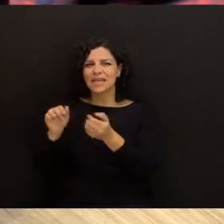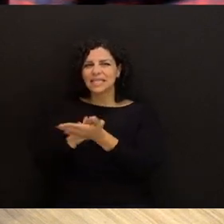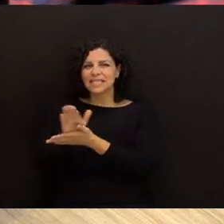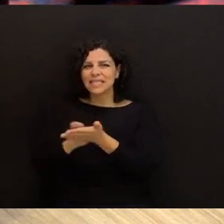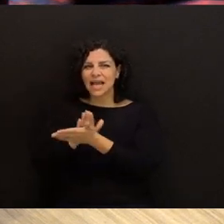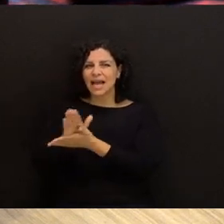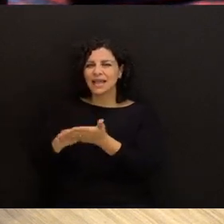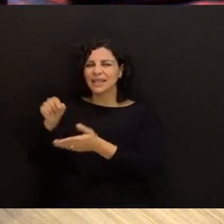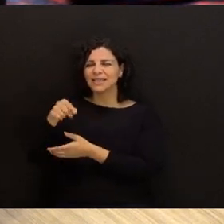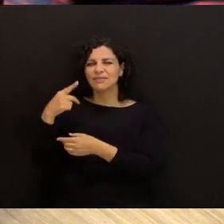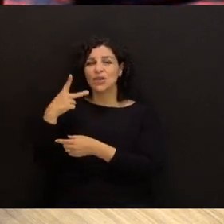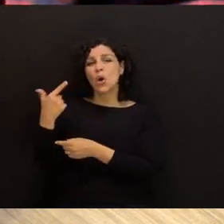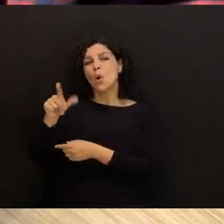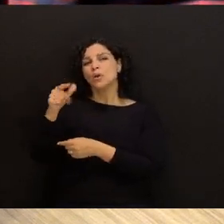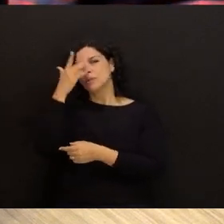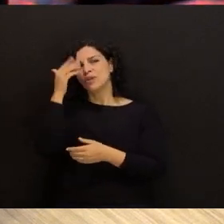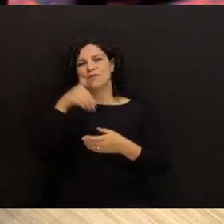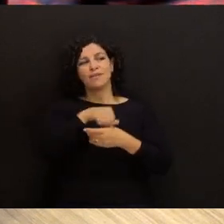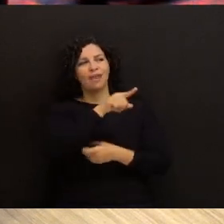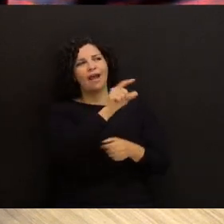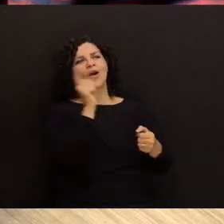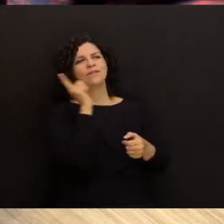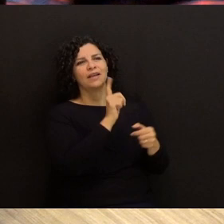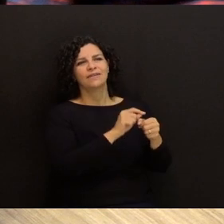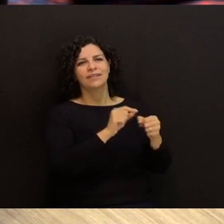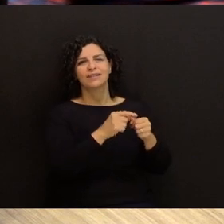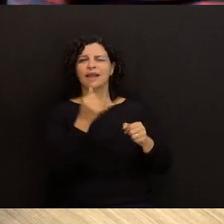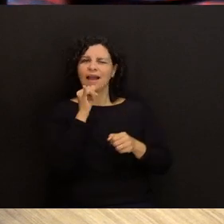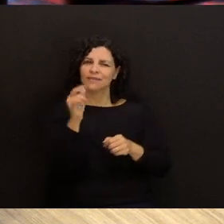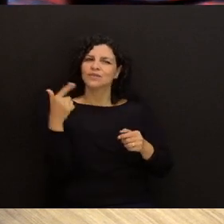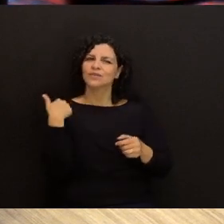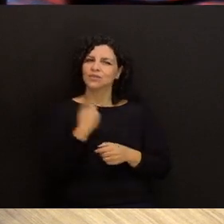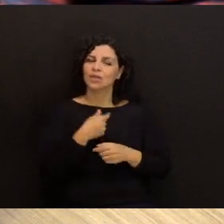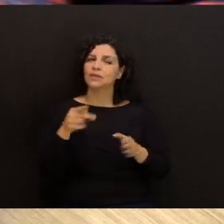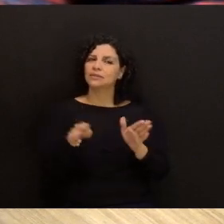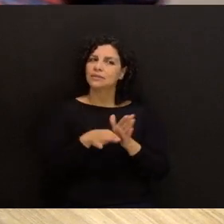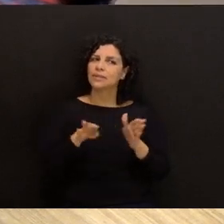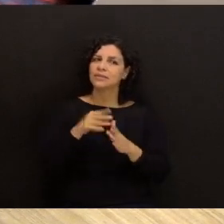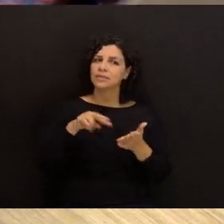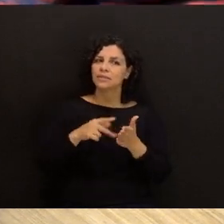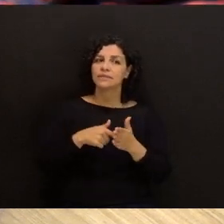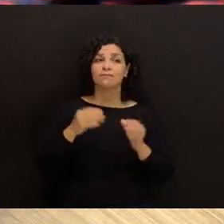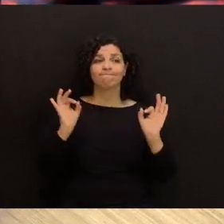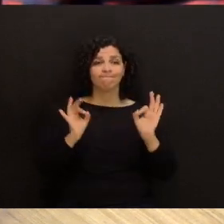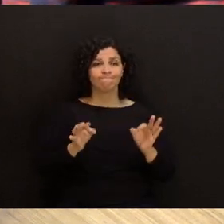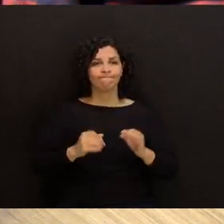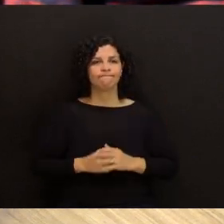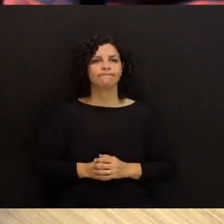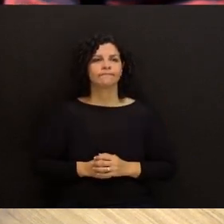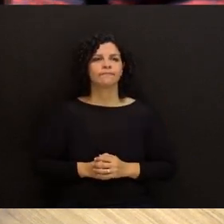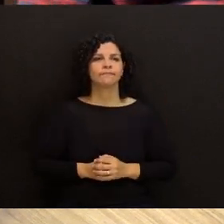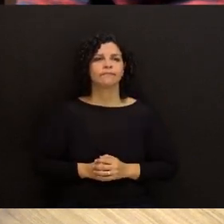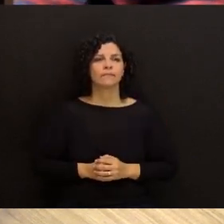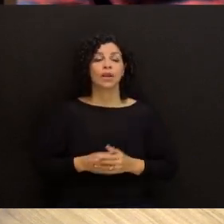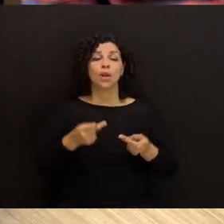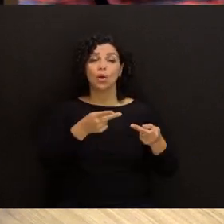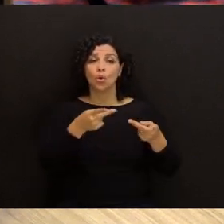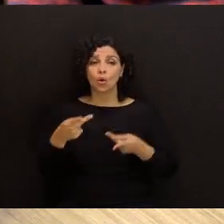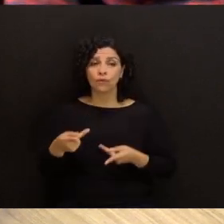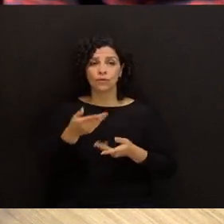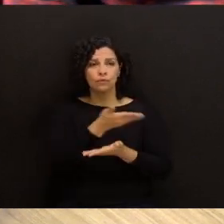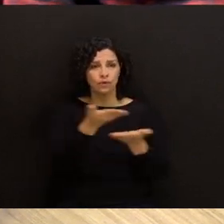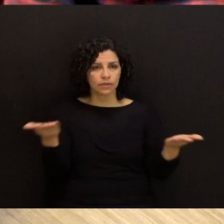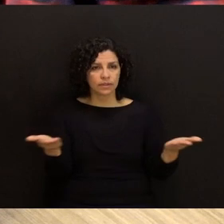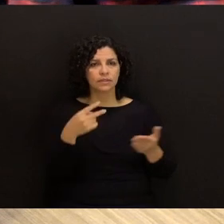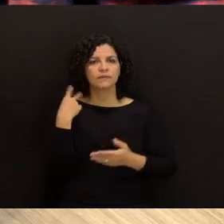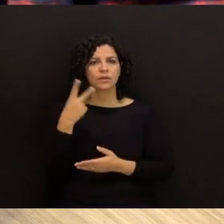incomode e é esse o recado Tá na hora de nós sumirmos e desde já deixe o convite para os senhores